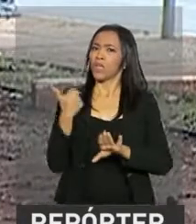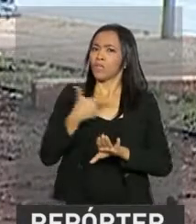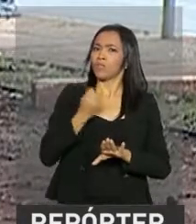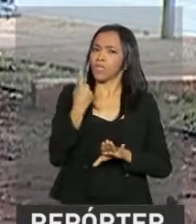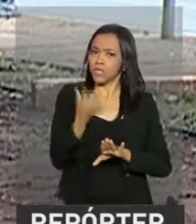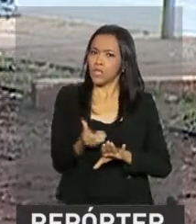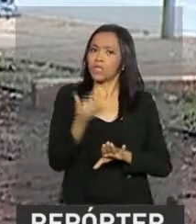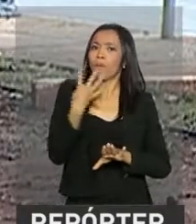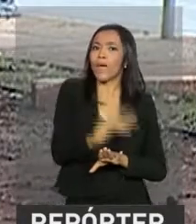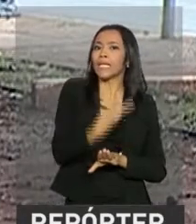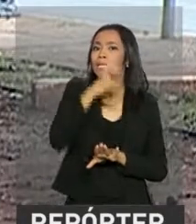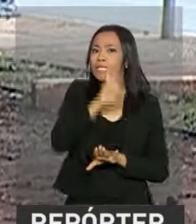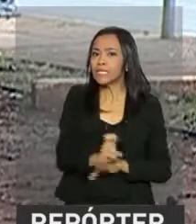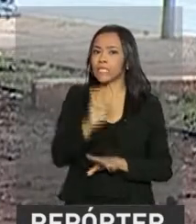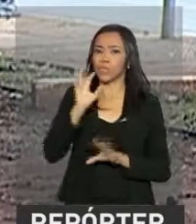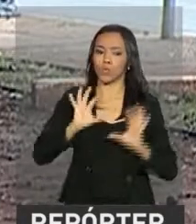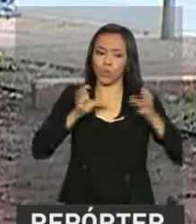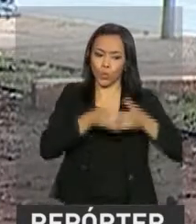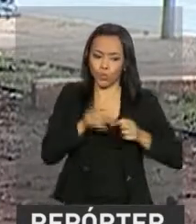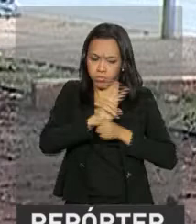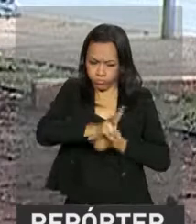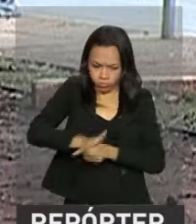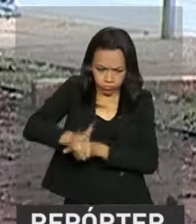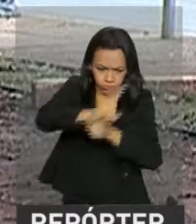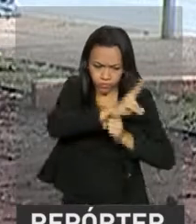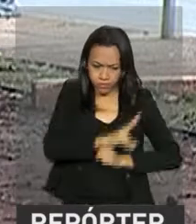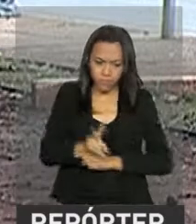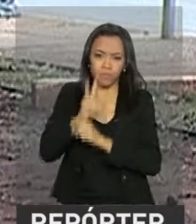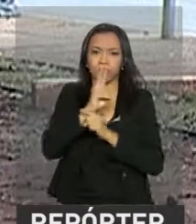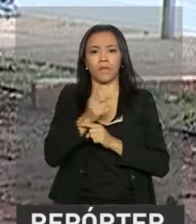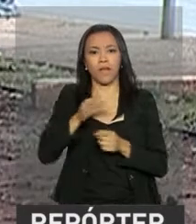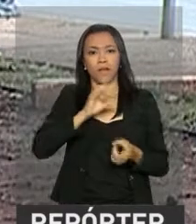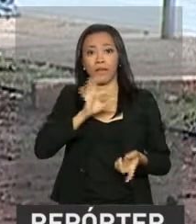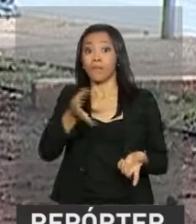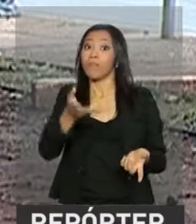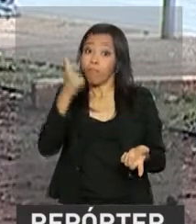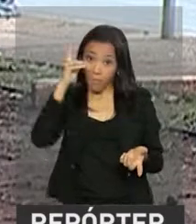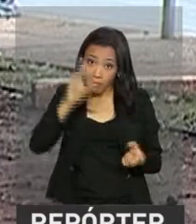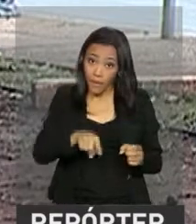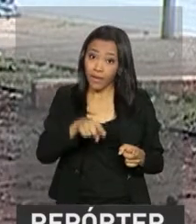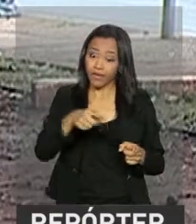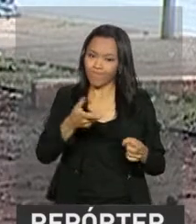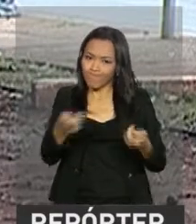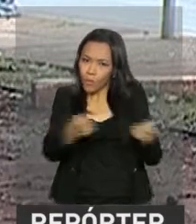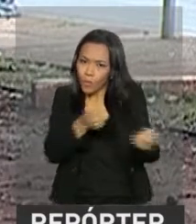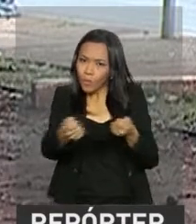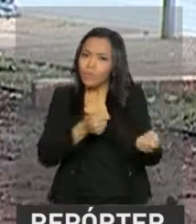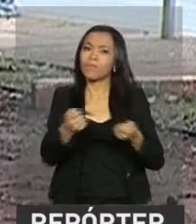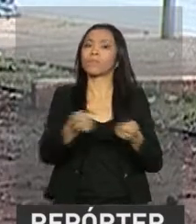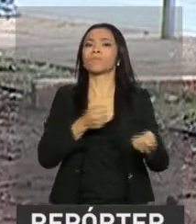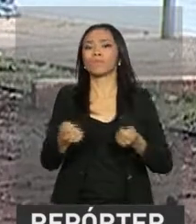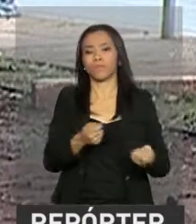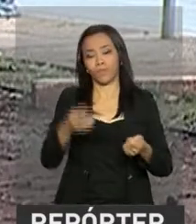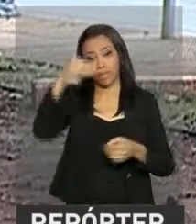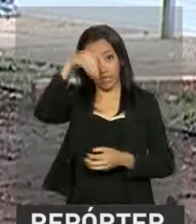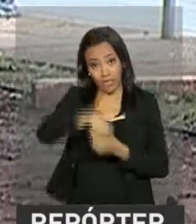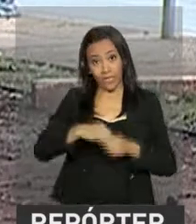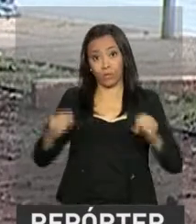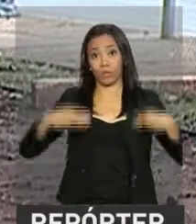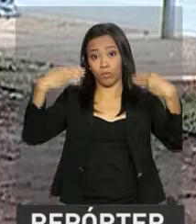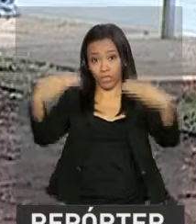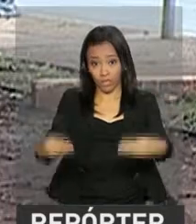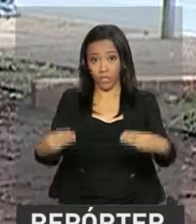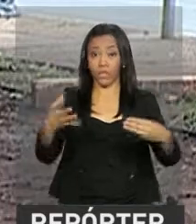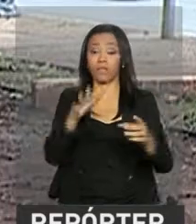45 operações para garantir o bom uso dos recursos públicos com as ações coordenadas pela Secretaria de Previdência Social do Ministério